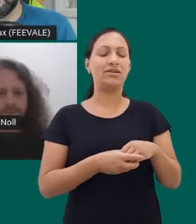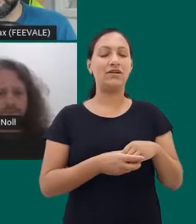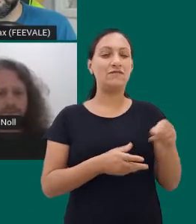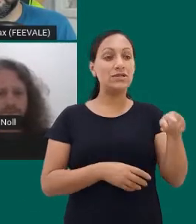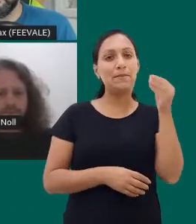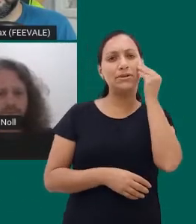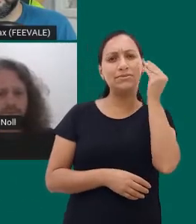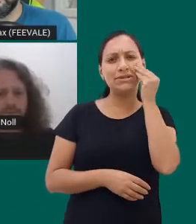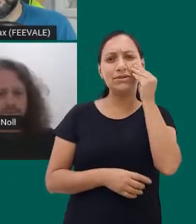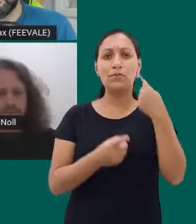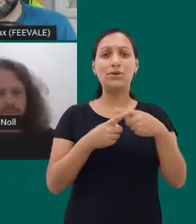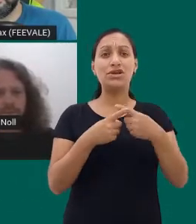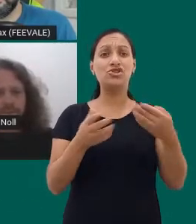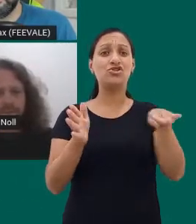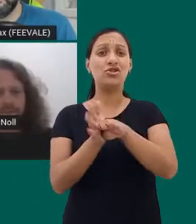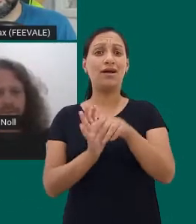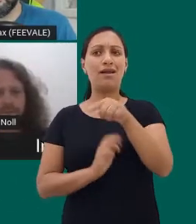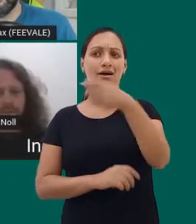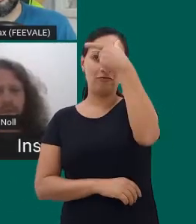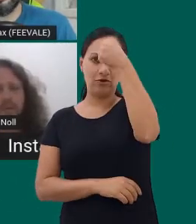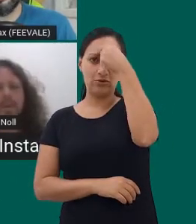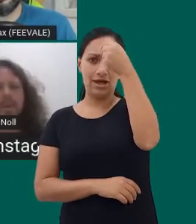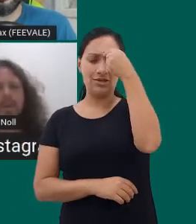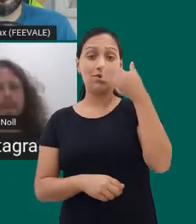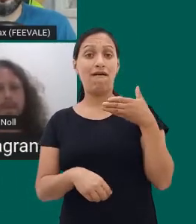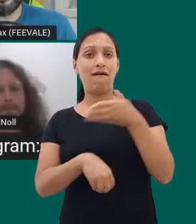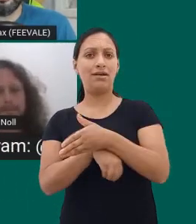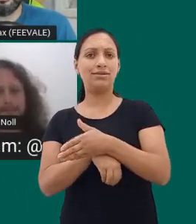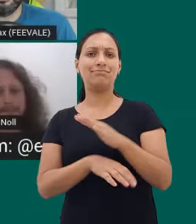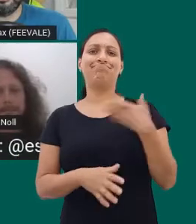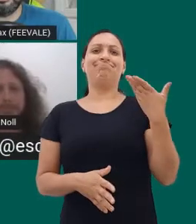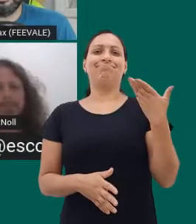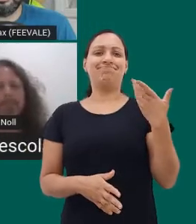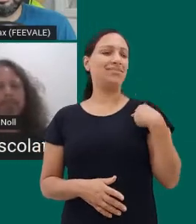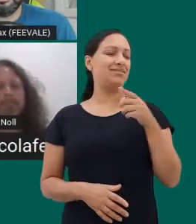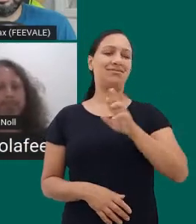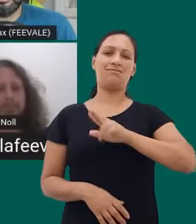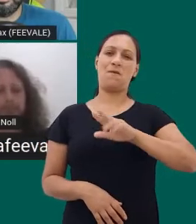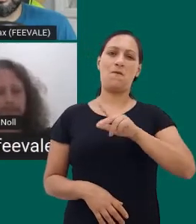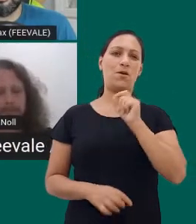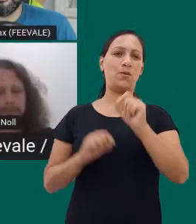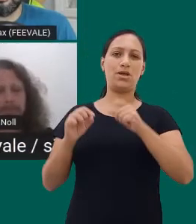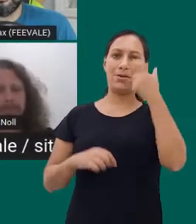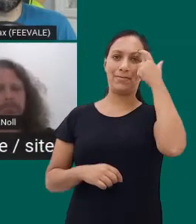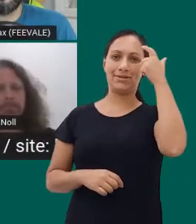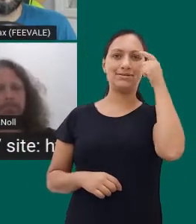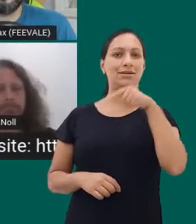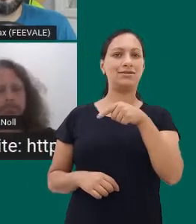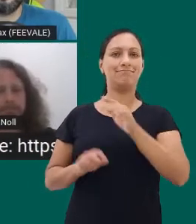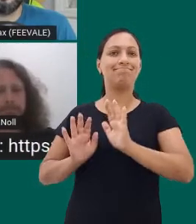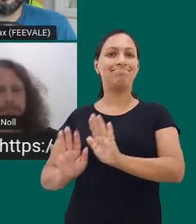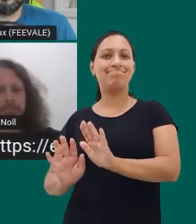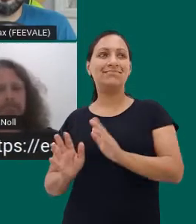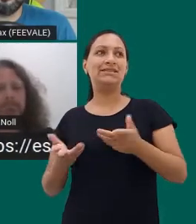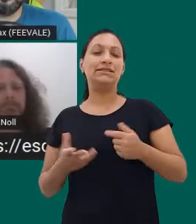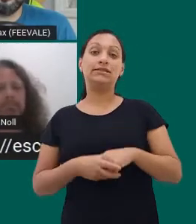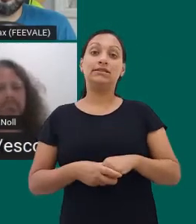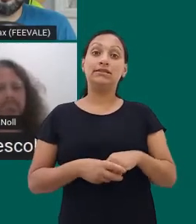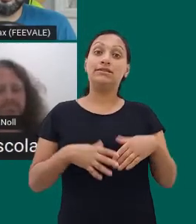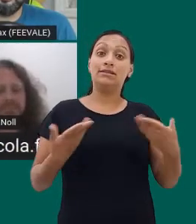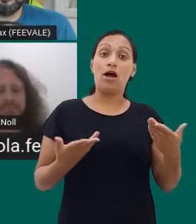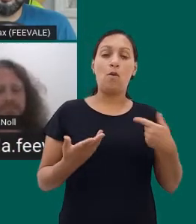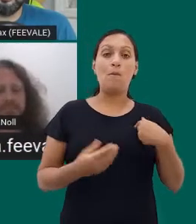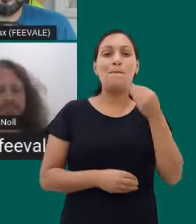nós chegamos lá na graduação, eu quero fazer isso, e daí tu entra e, putz, mas não era bem isso que eu estava pensando, né? Então, aí eles